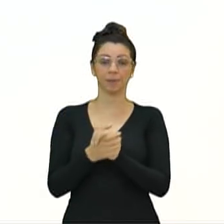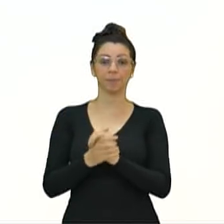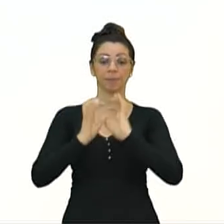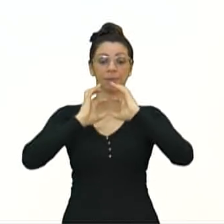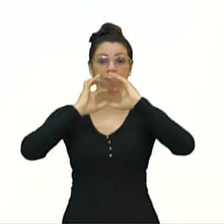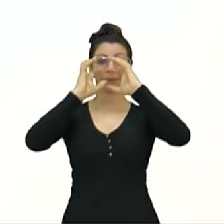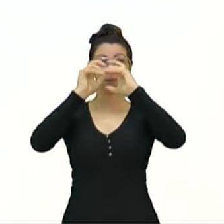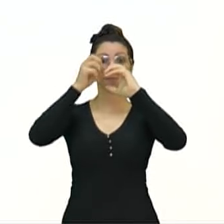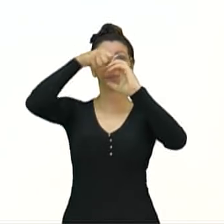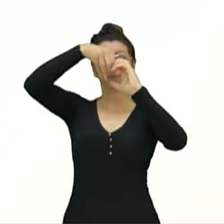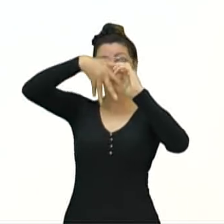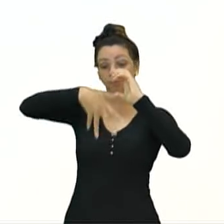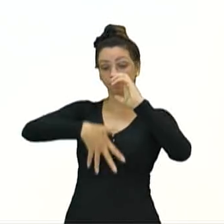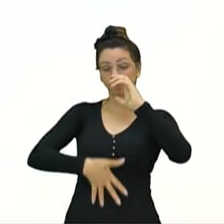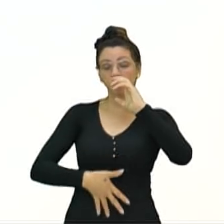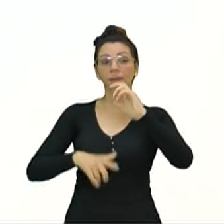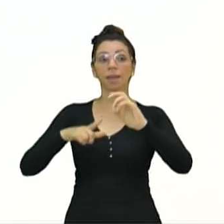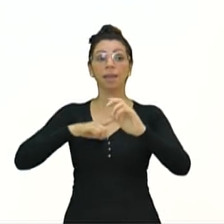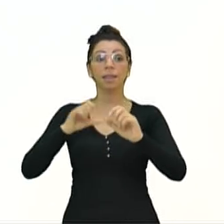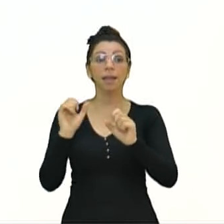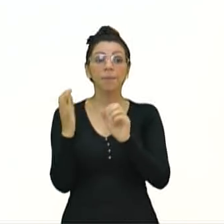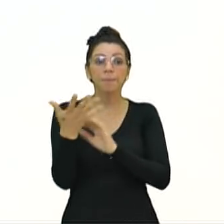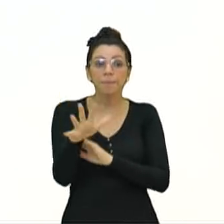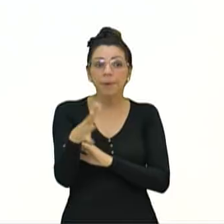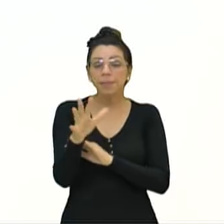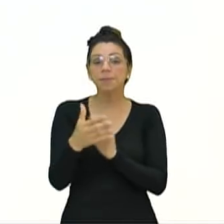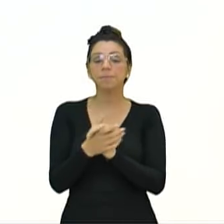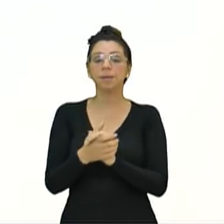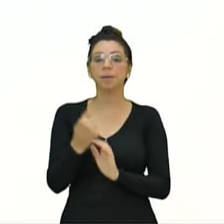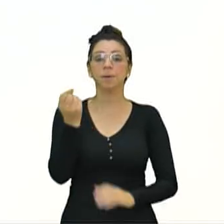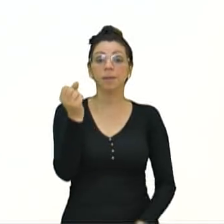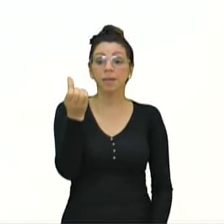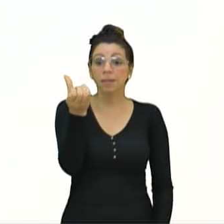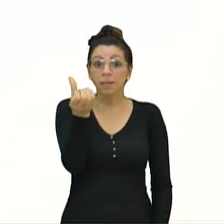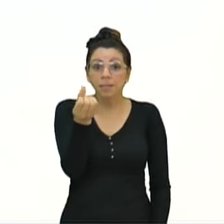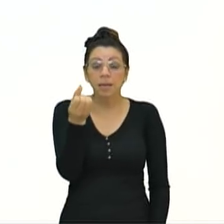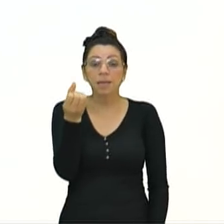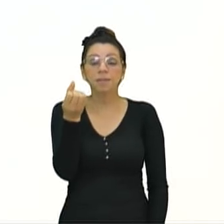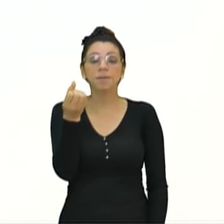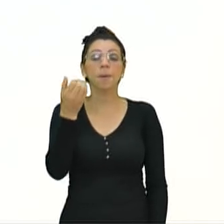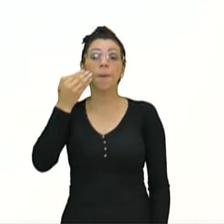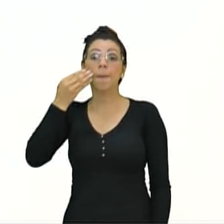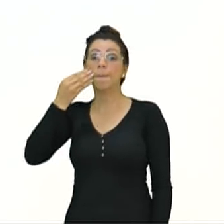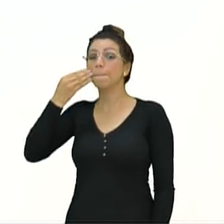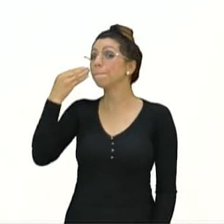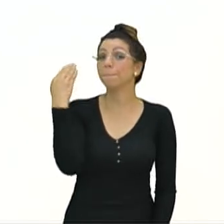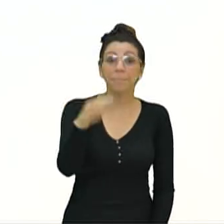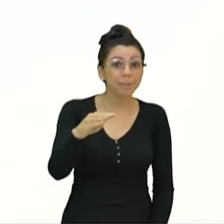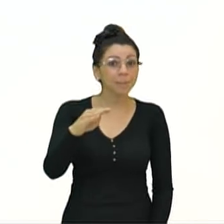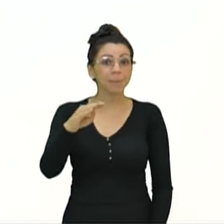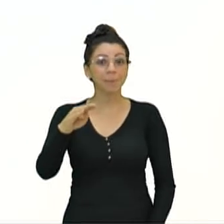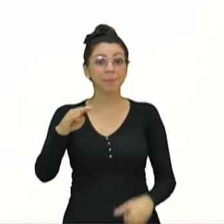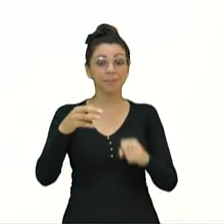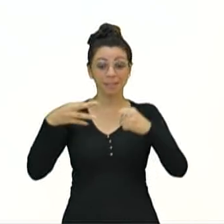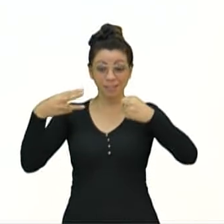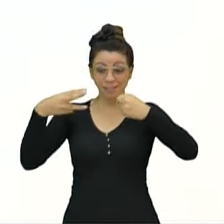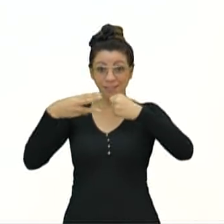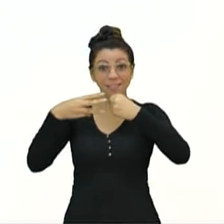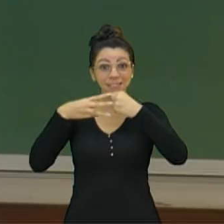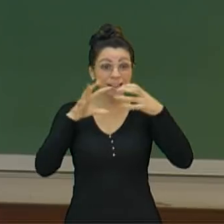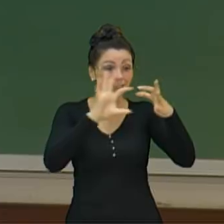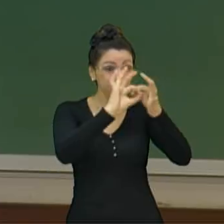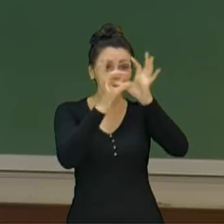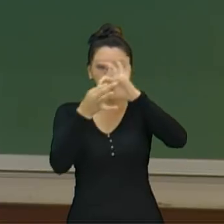de 86 bilhões de células especializadas conectadas entre si. Quem serão